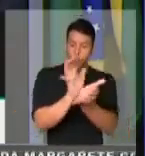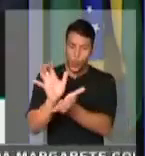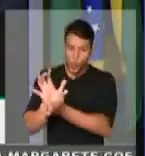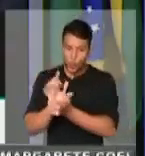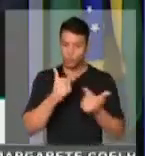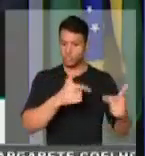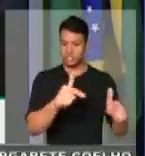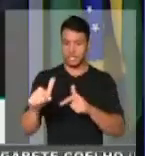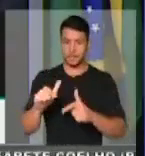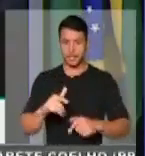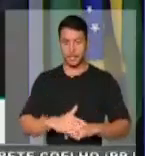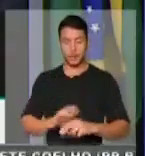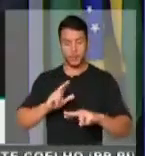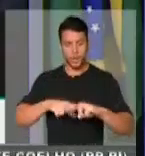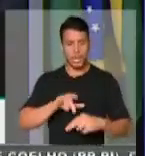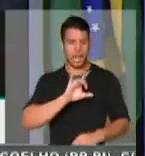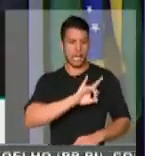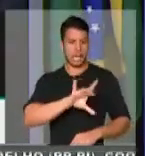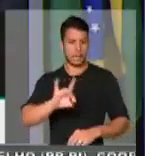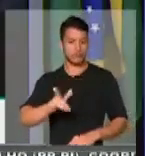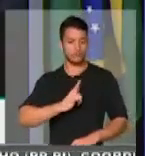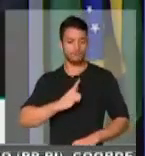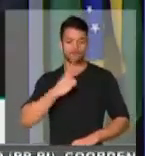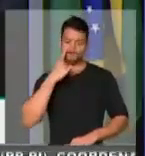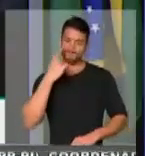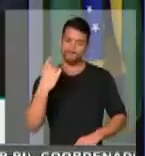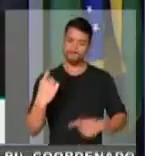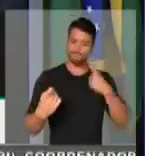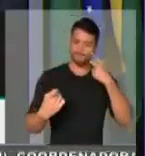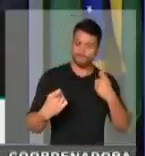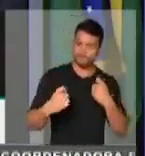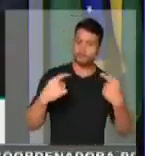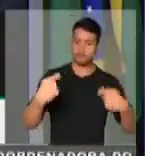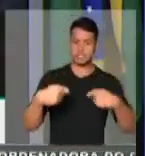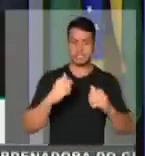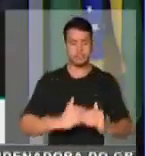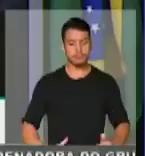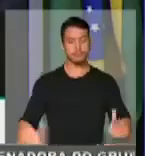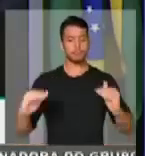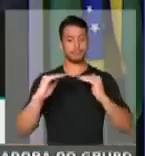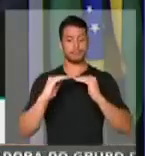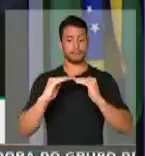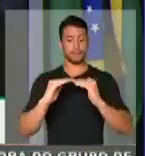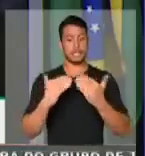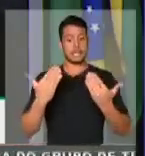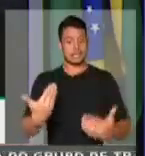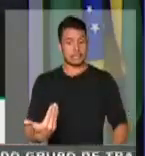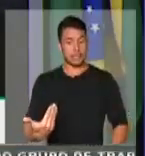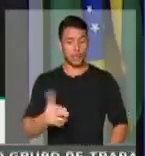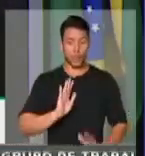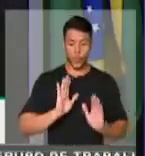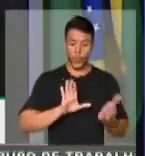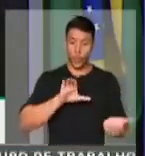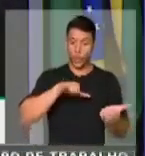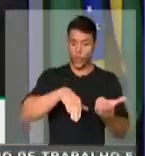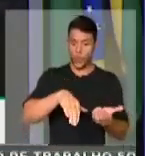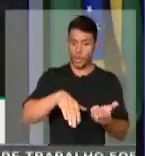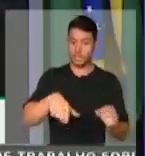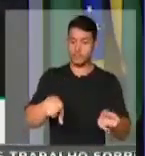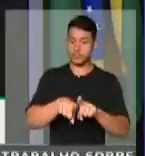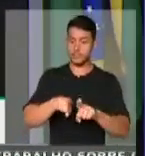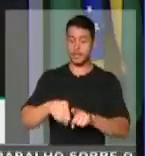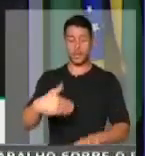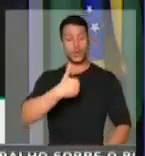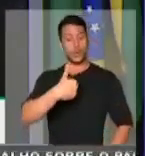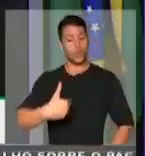os interesses não será mais tarefa simples. Por isso, Congresso e governo precisam estar alinhados, cada